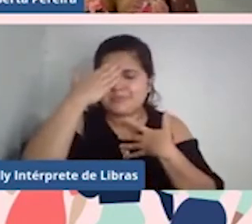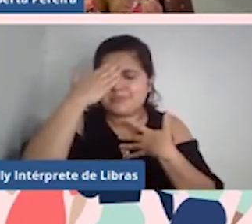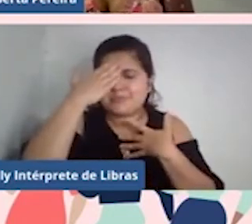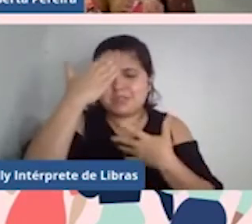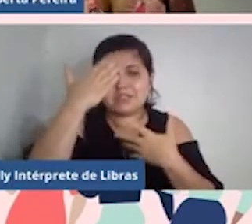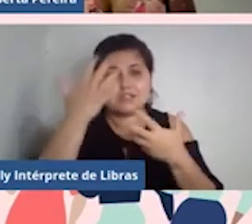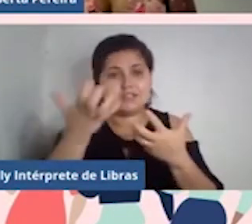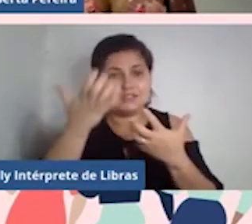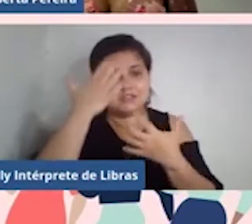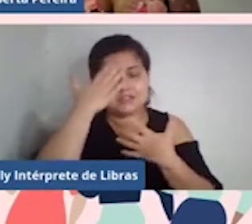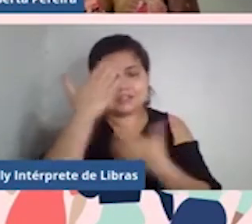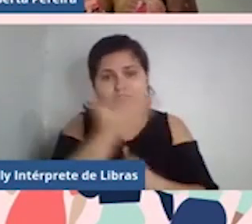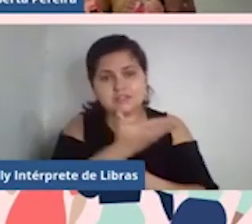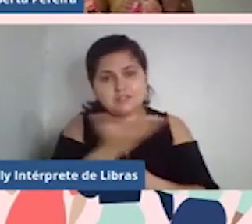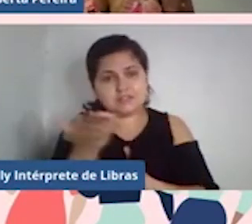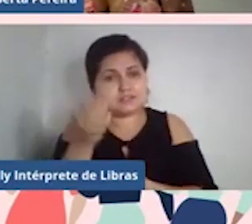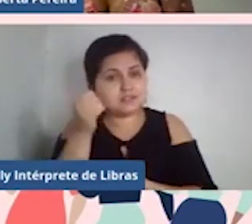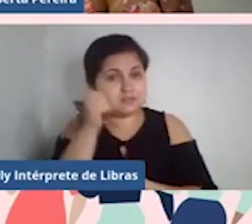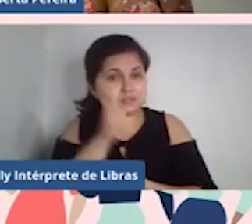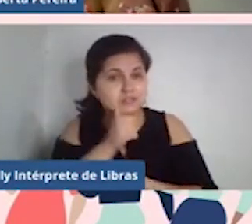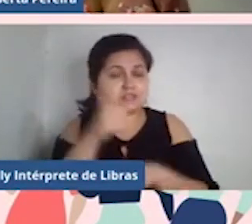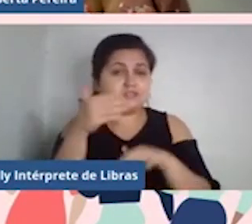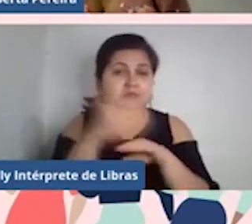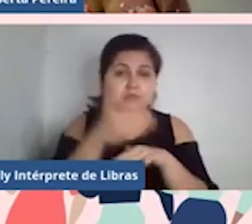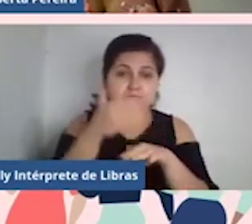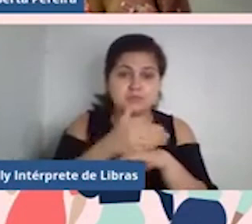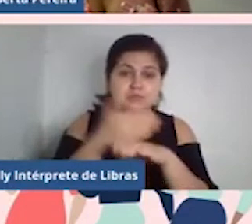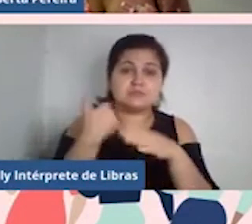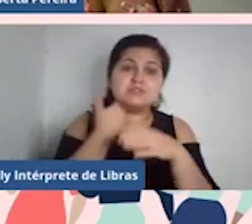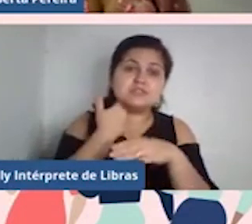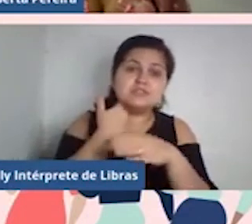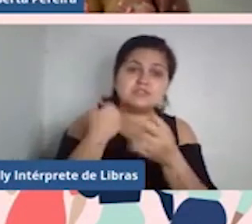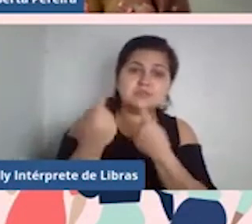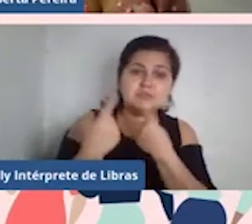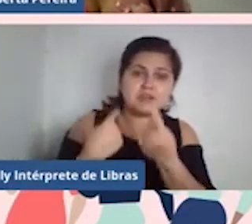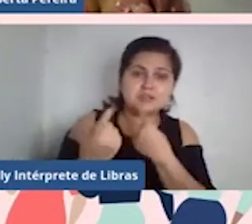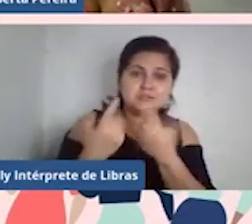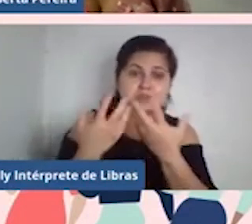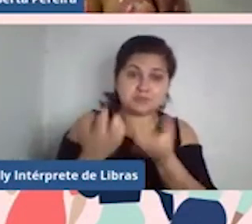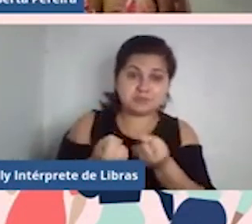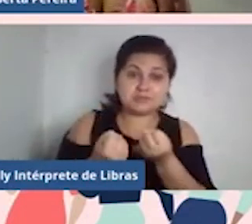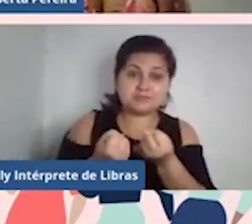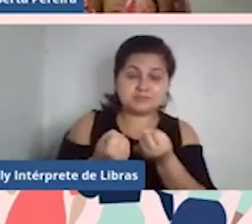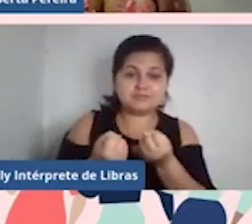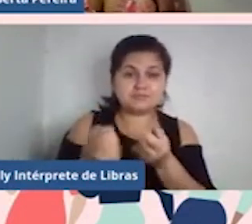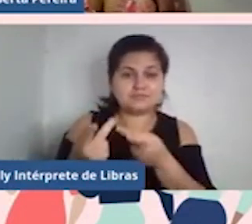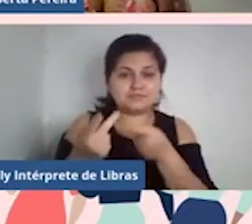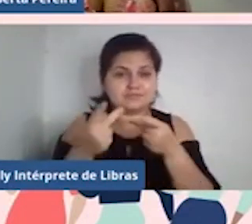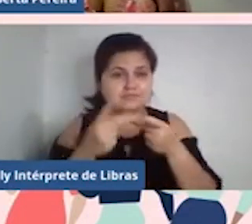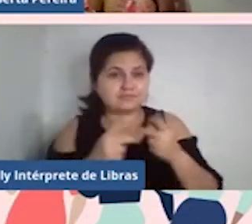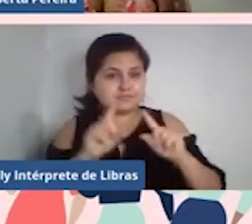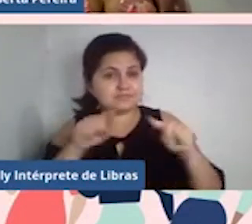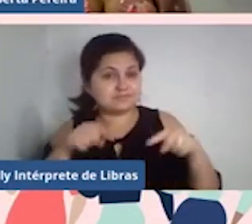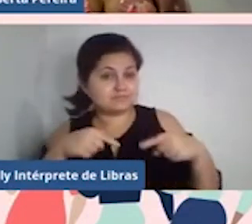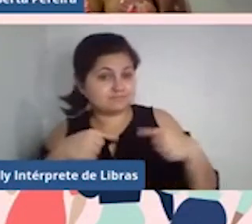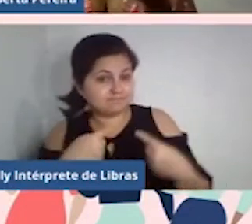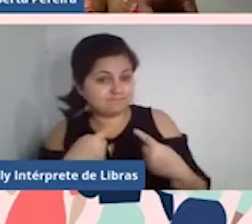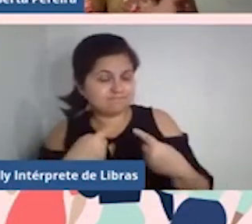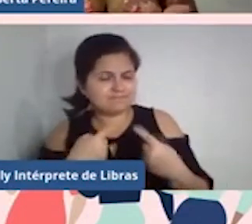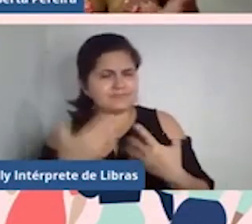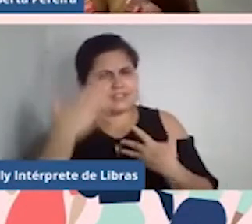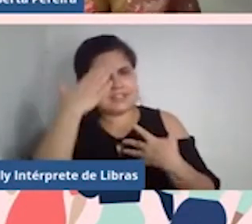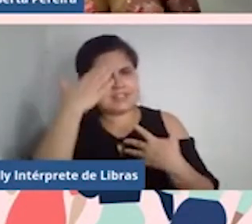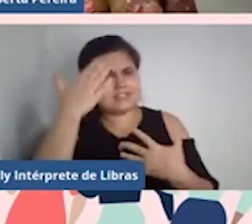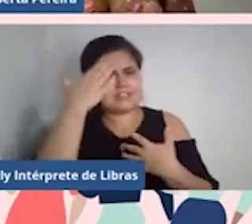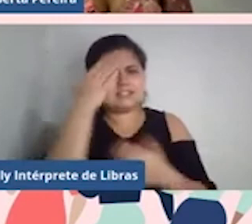a vocês, meninas, por participarem desse bate-papo, por aceitarem esse convite, esse desafio. Agradecer a